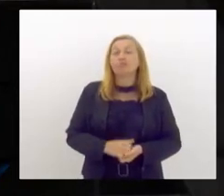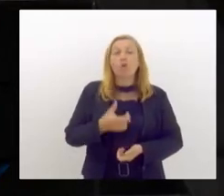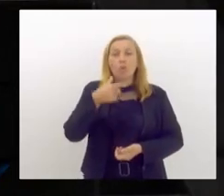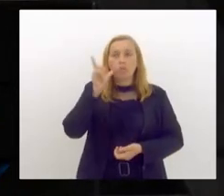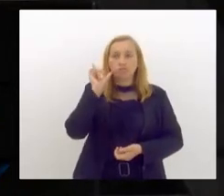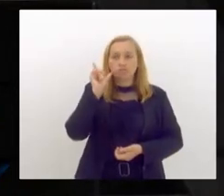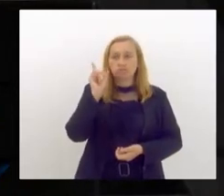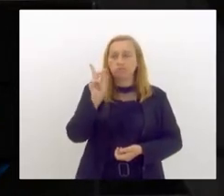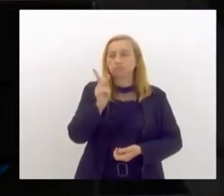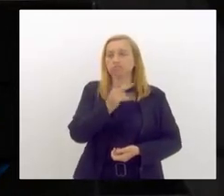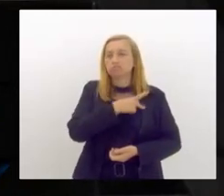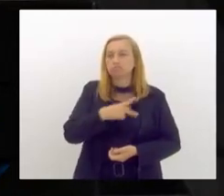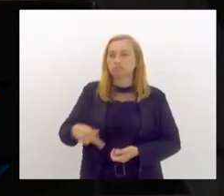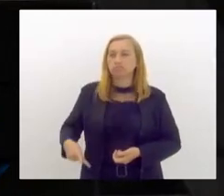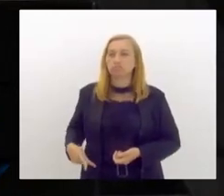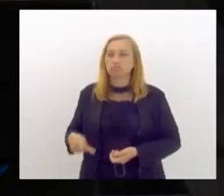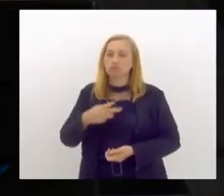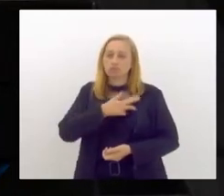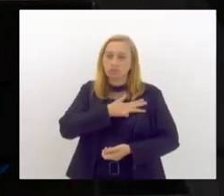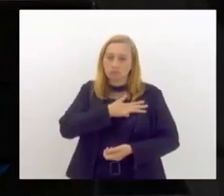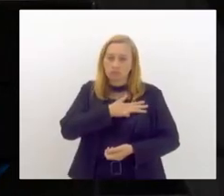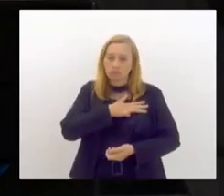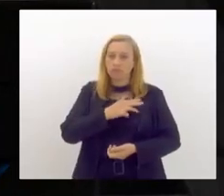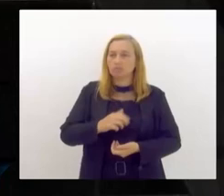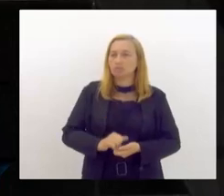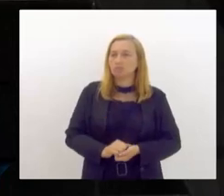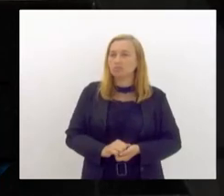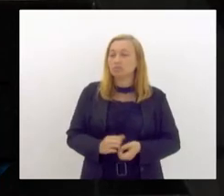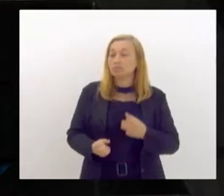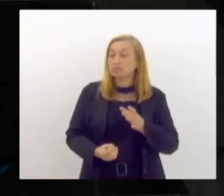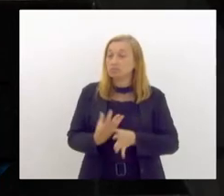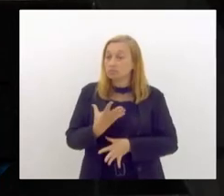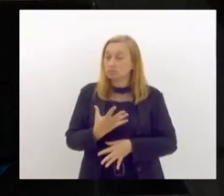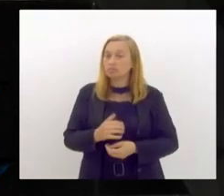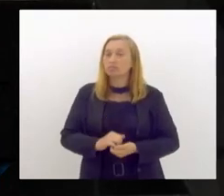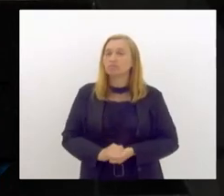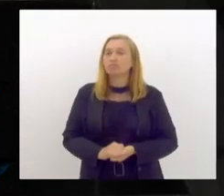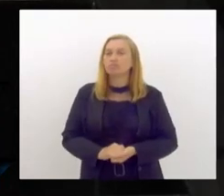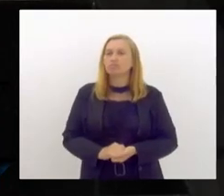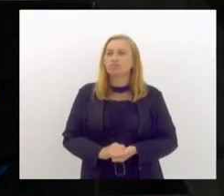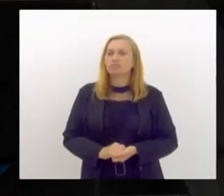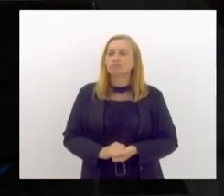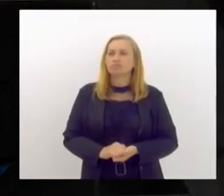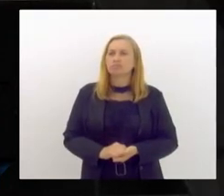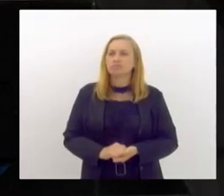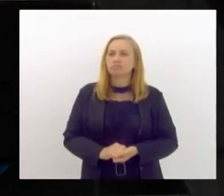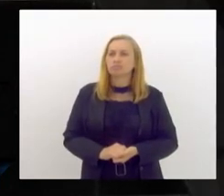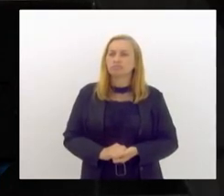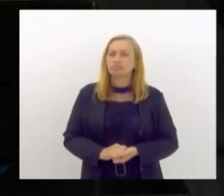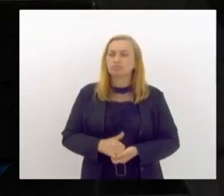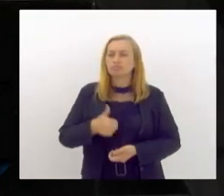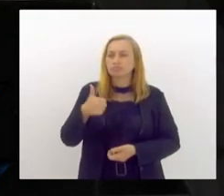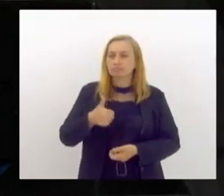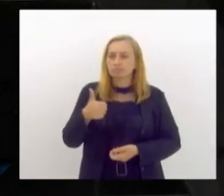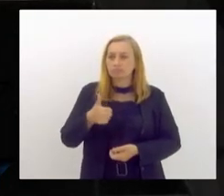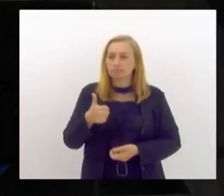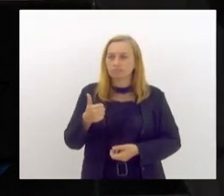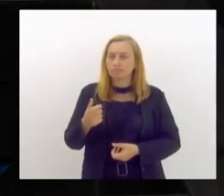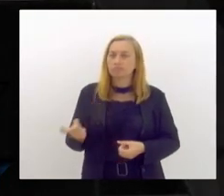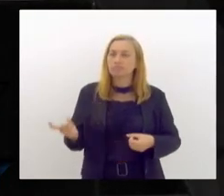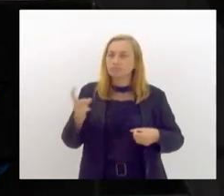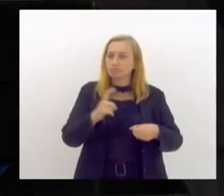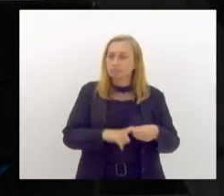Ontem, o presidente Lula lançou, por outro lado, o primeiro passo para a retomada